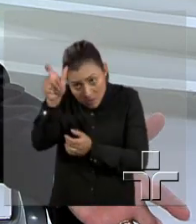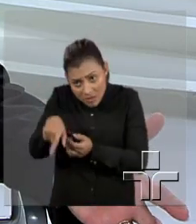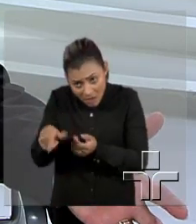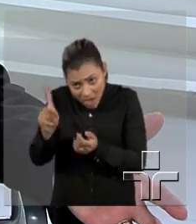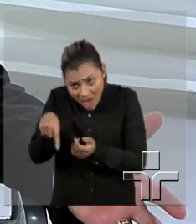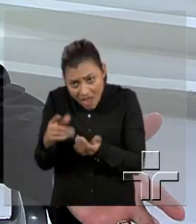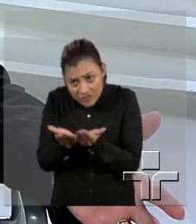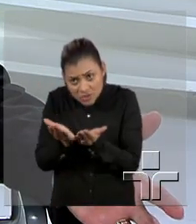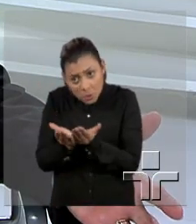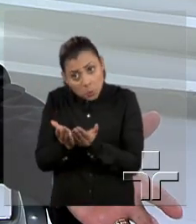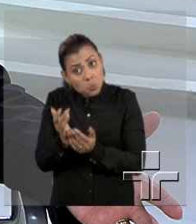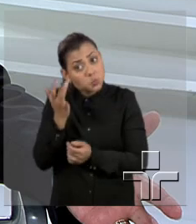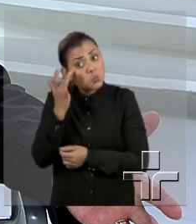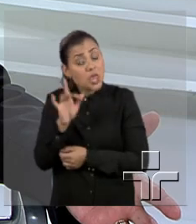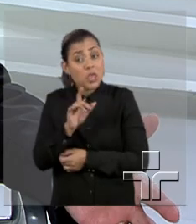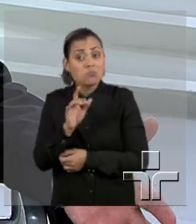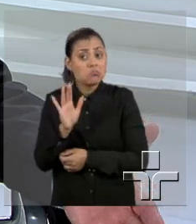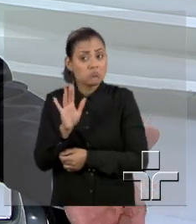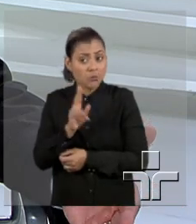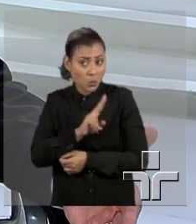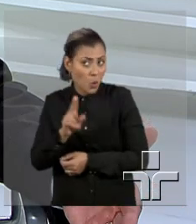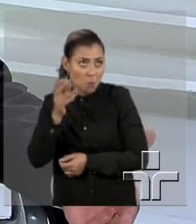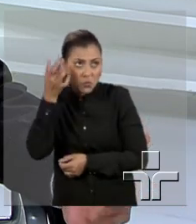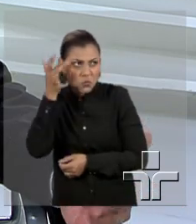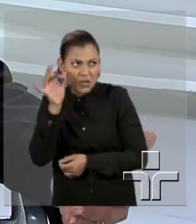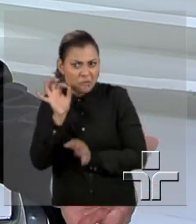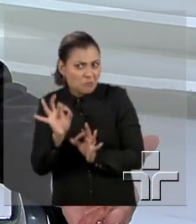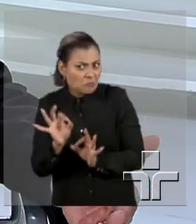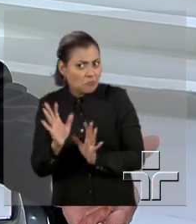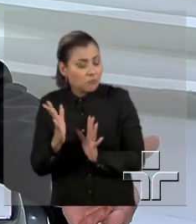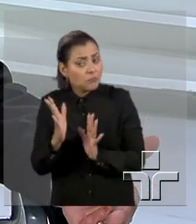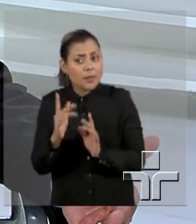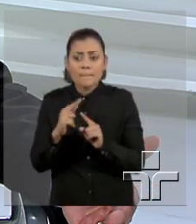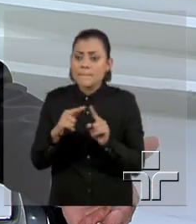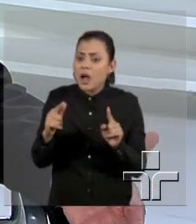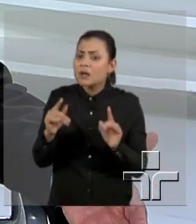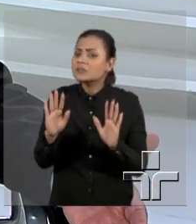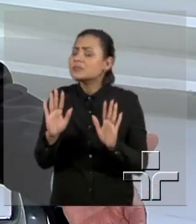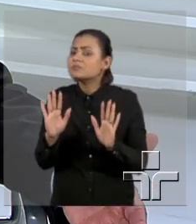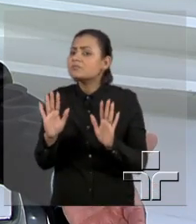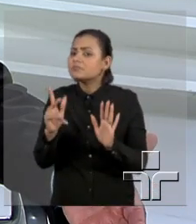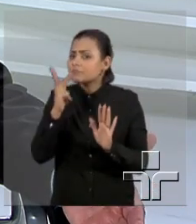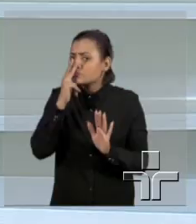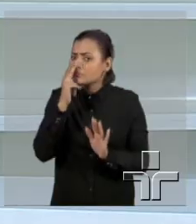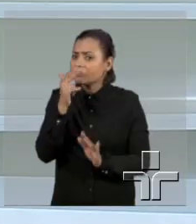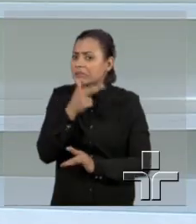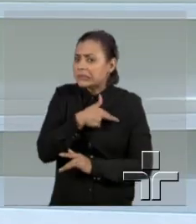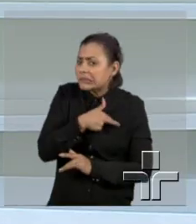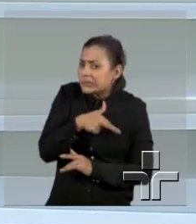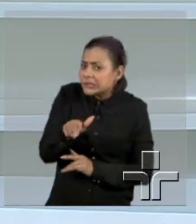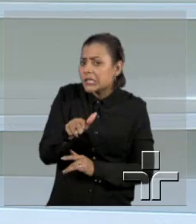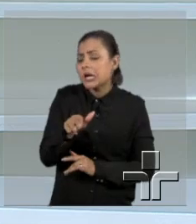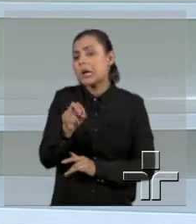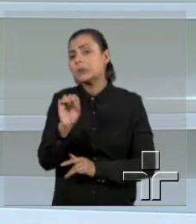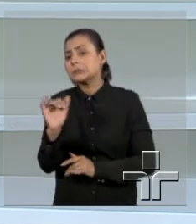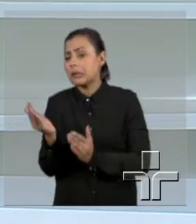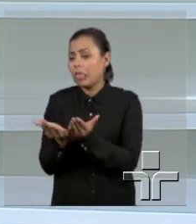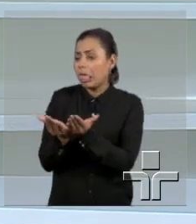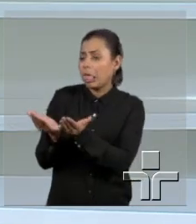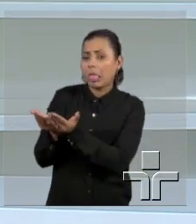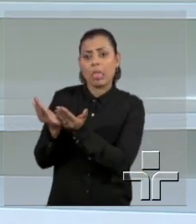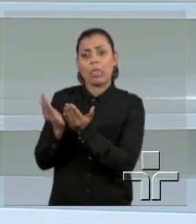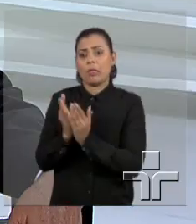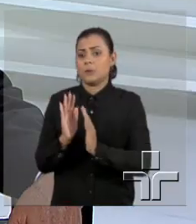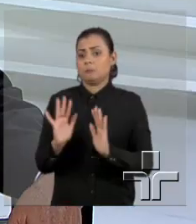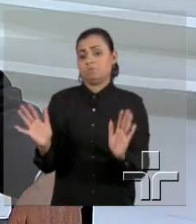que eu estou identificando a pessoa. O fato de ser religioso, dessa ou daquela confissão,